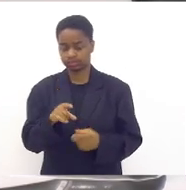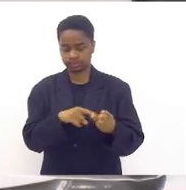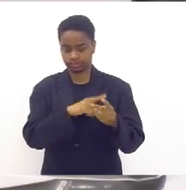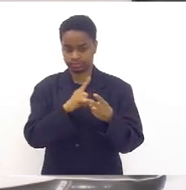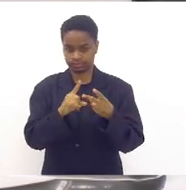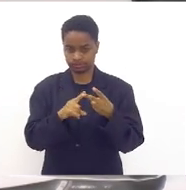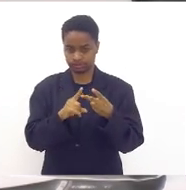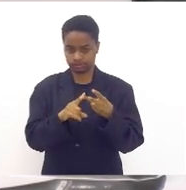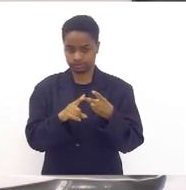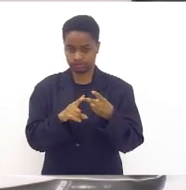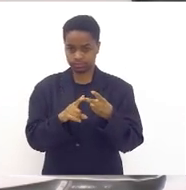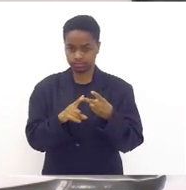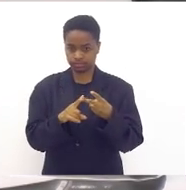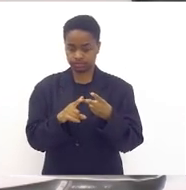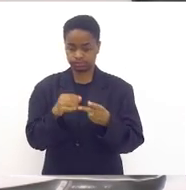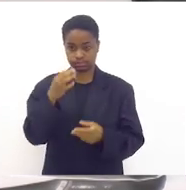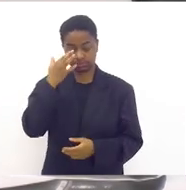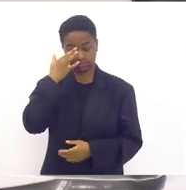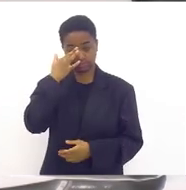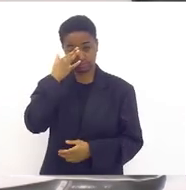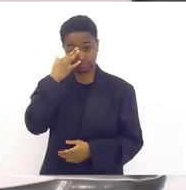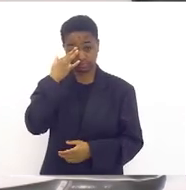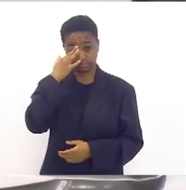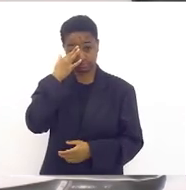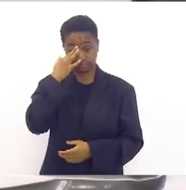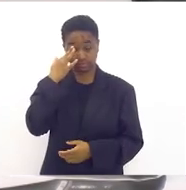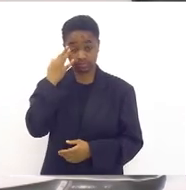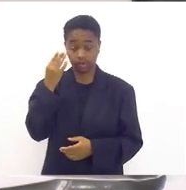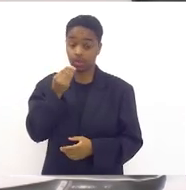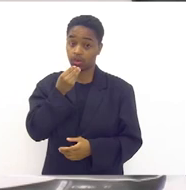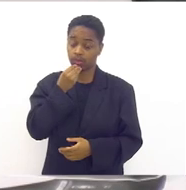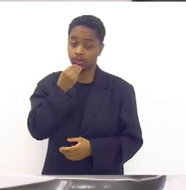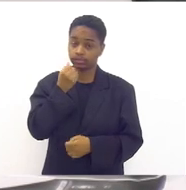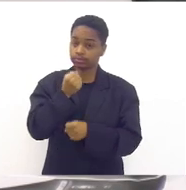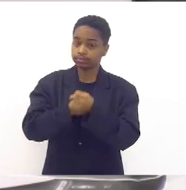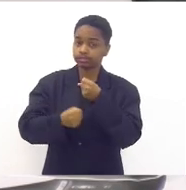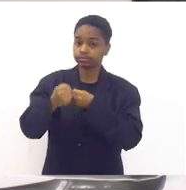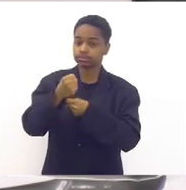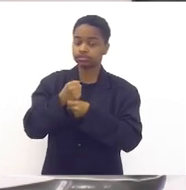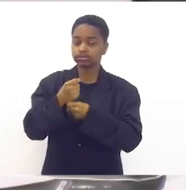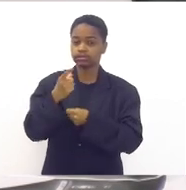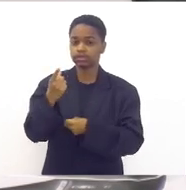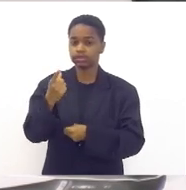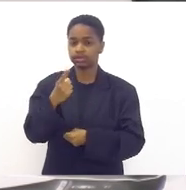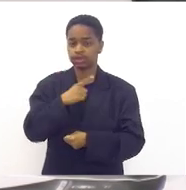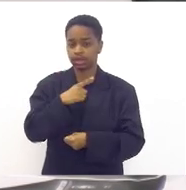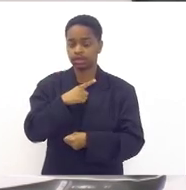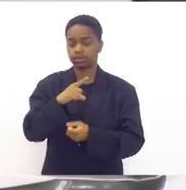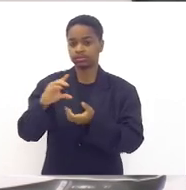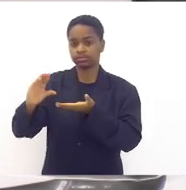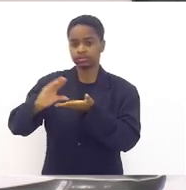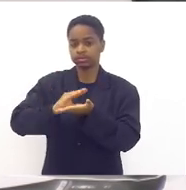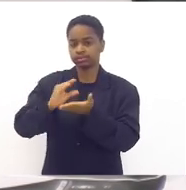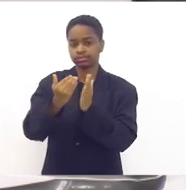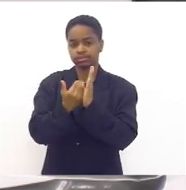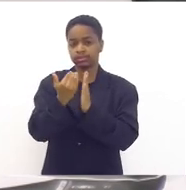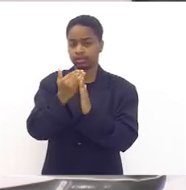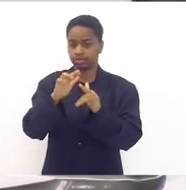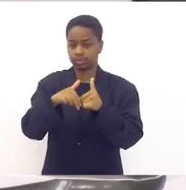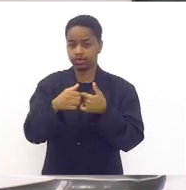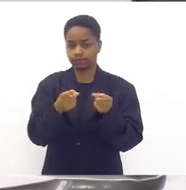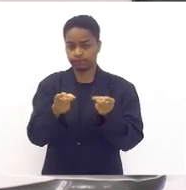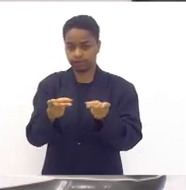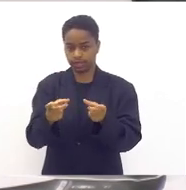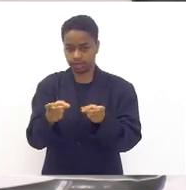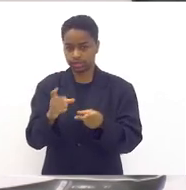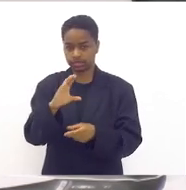pergunta. Óbvio que no ano passado nós tivemos uma receita extraordinária, que foi a questão da SEDAI, a